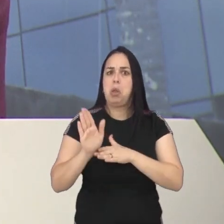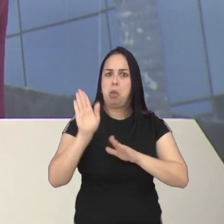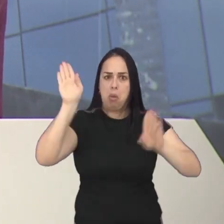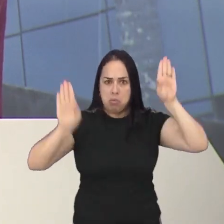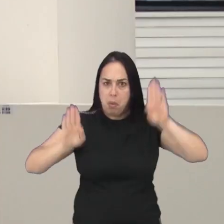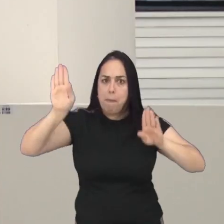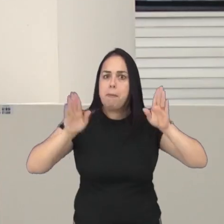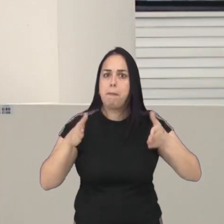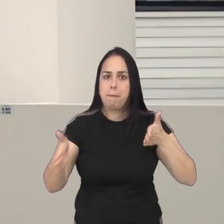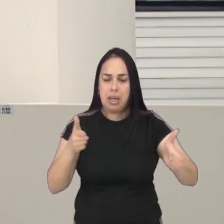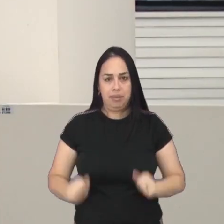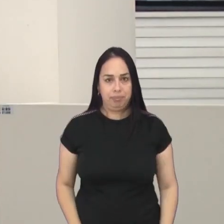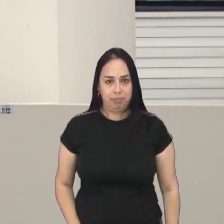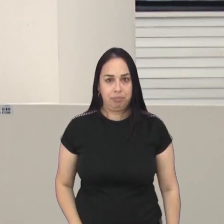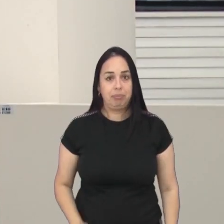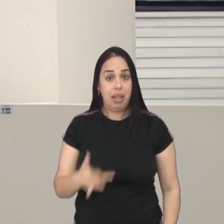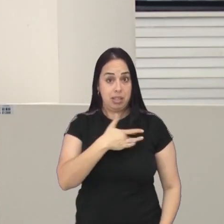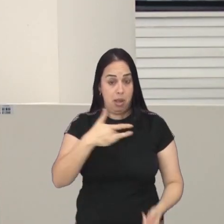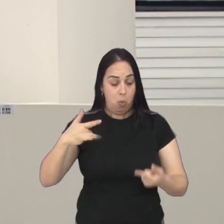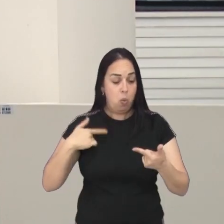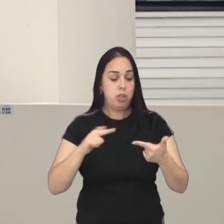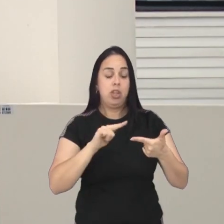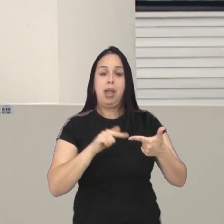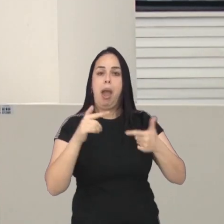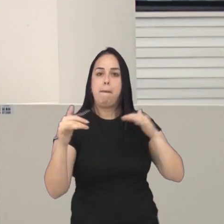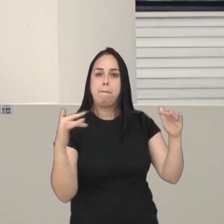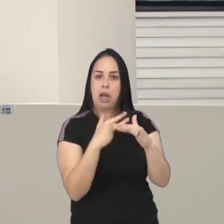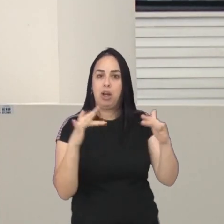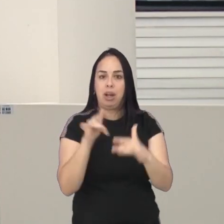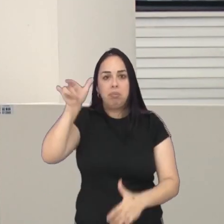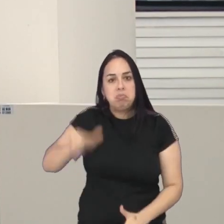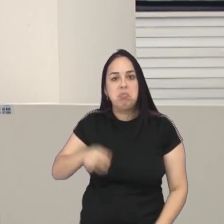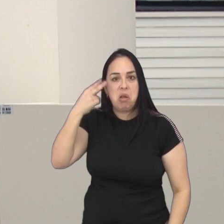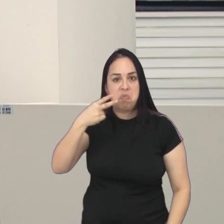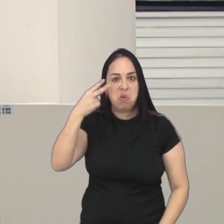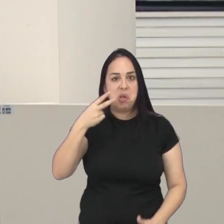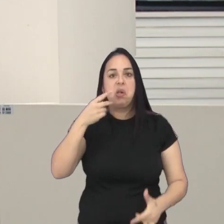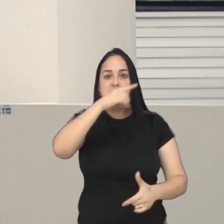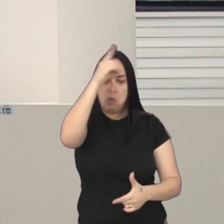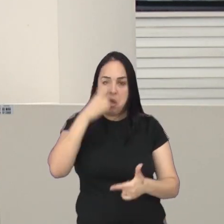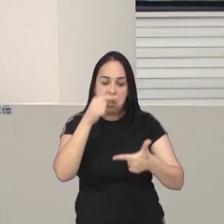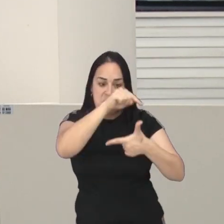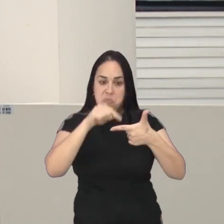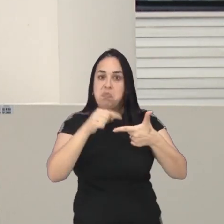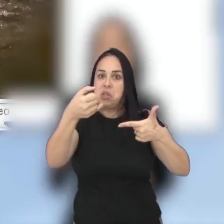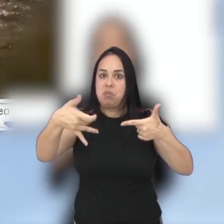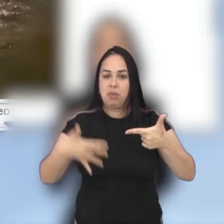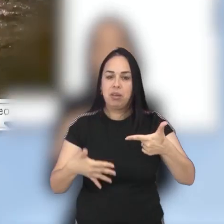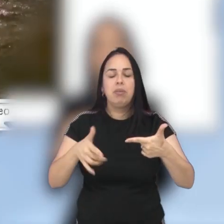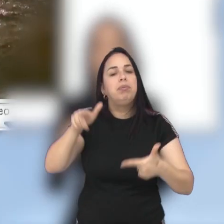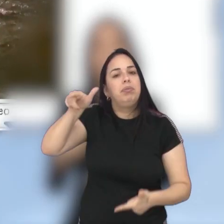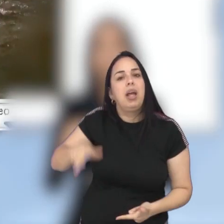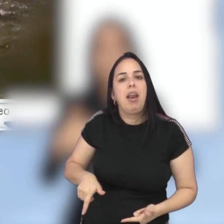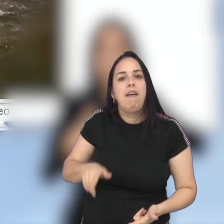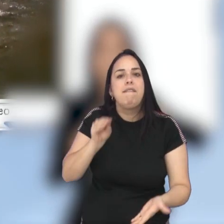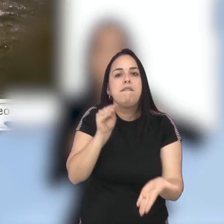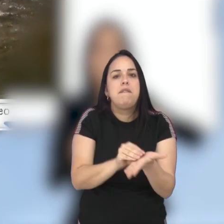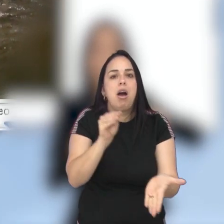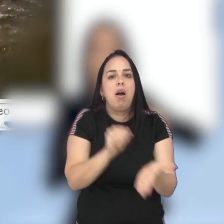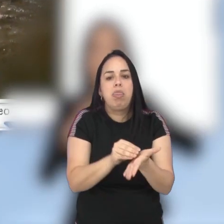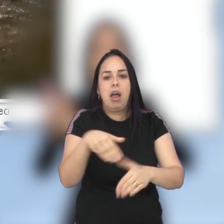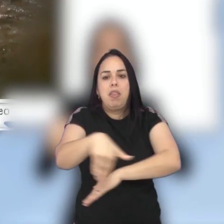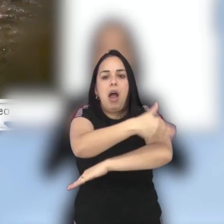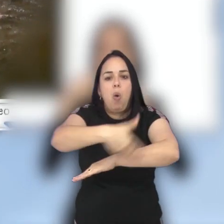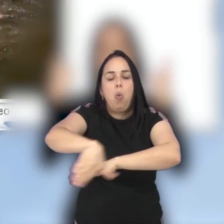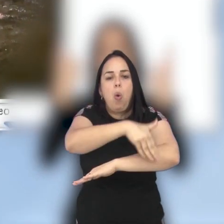deste ano. E a saúde e mobilidade foram os temas abordados pela vereadora Dulce Rita. Segundo a parlamentar, a falta de manutenção